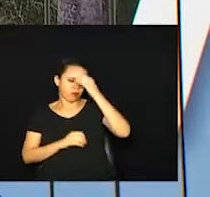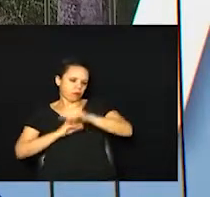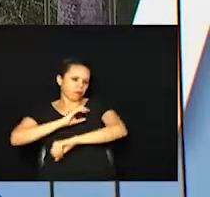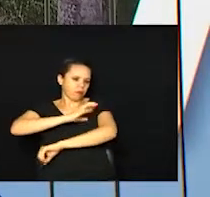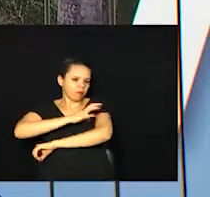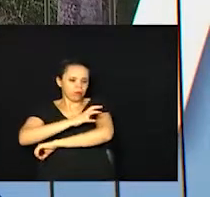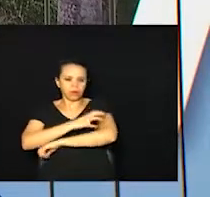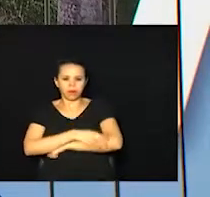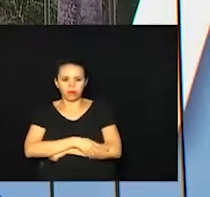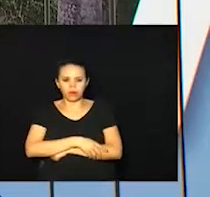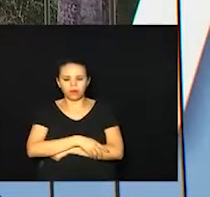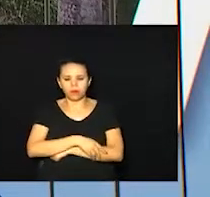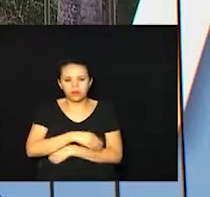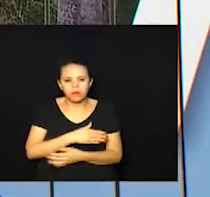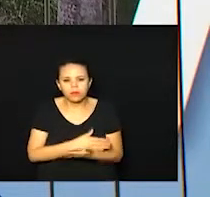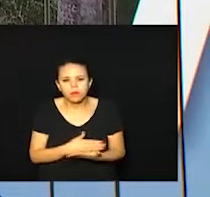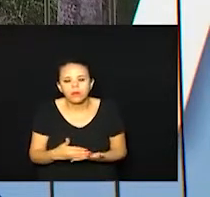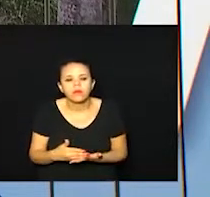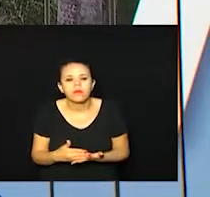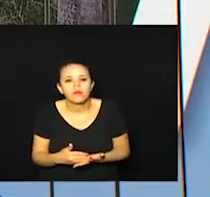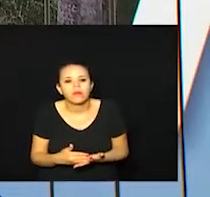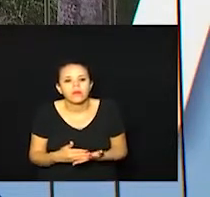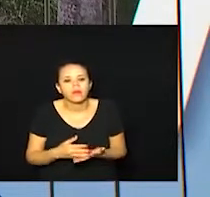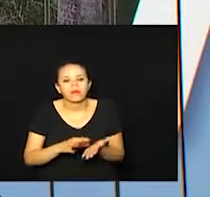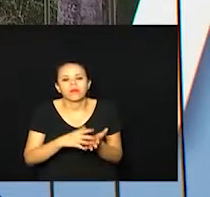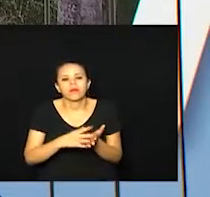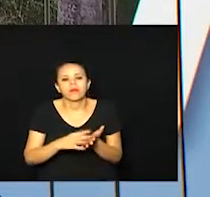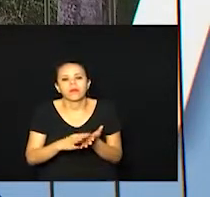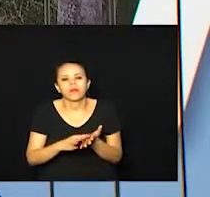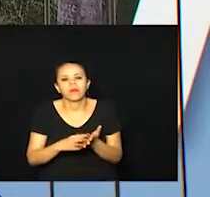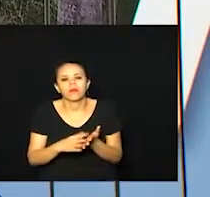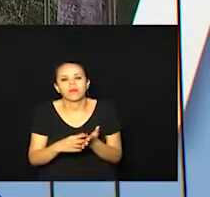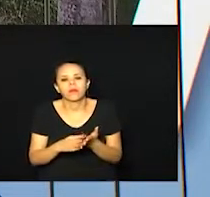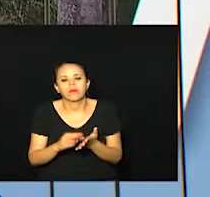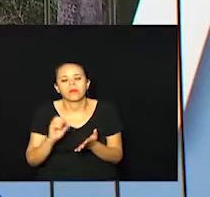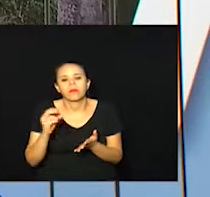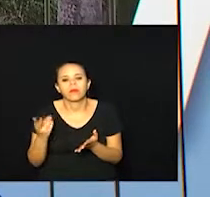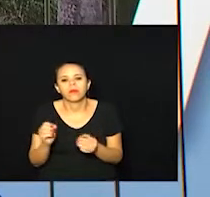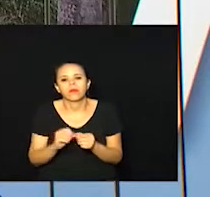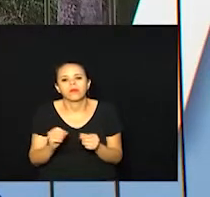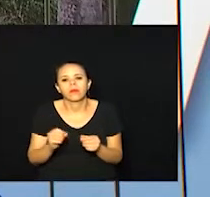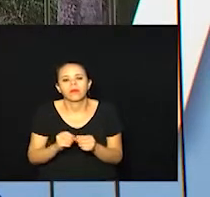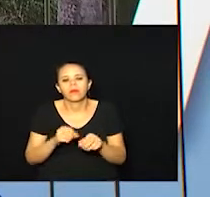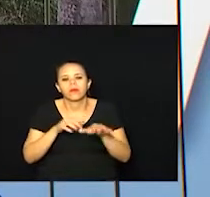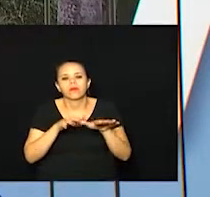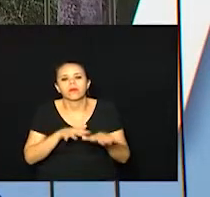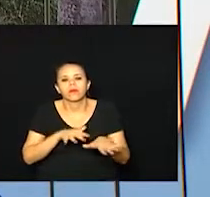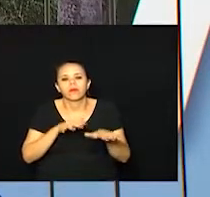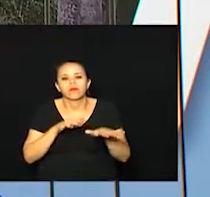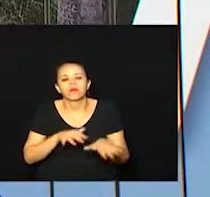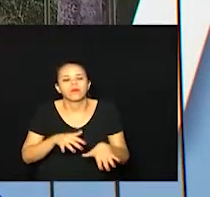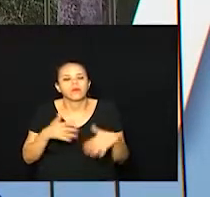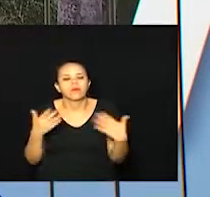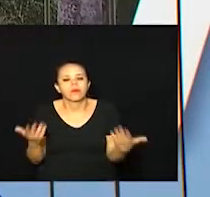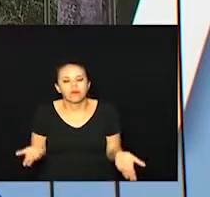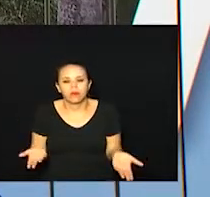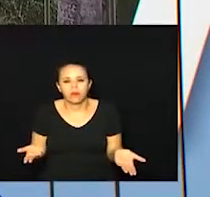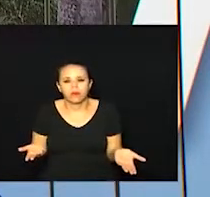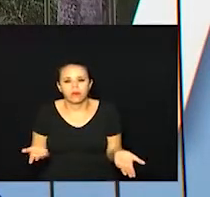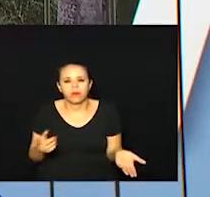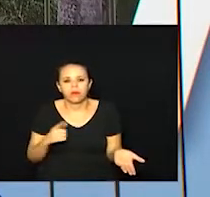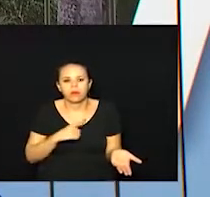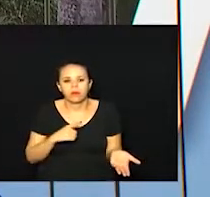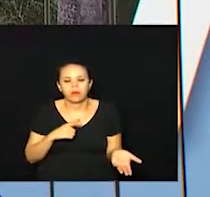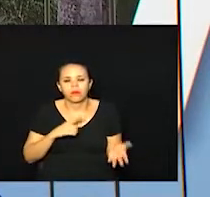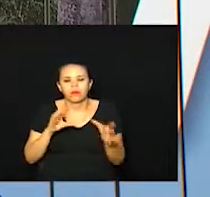praça e começarem a tocar um samba ou começarem a fazer uma marchinha, tem uma